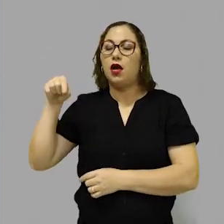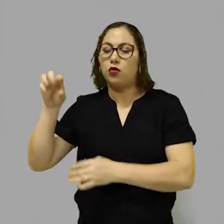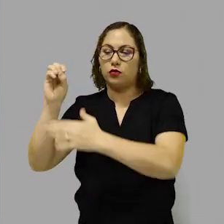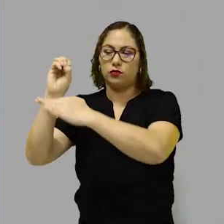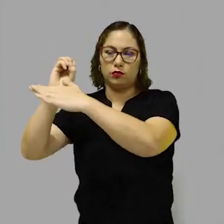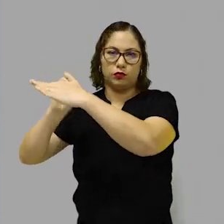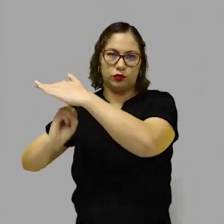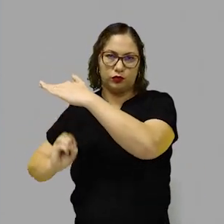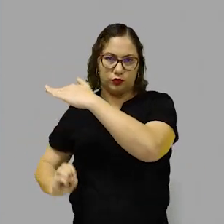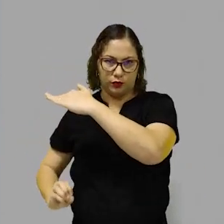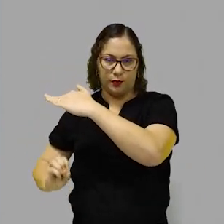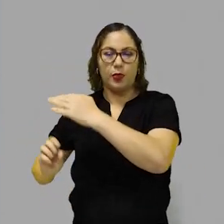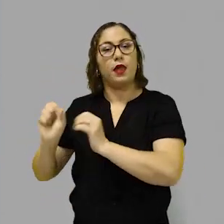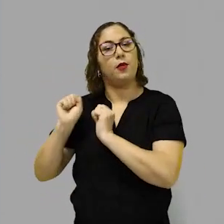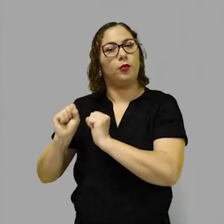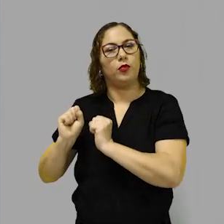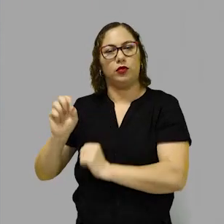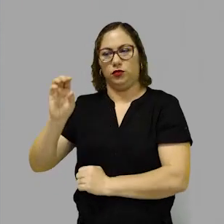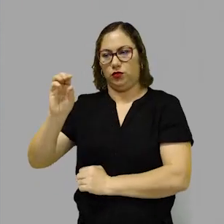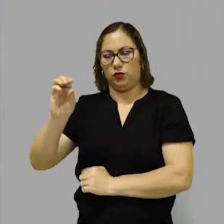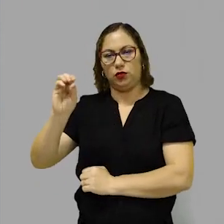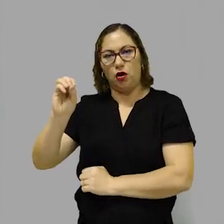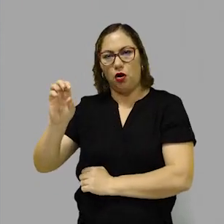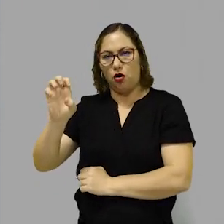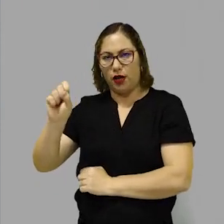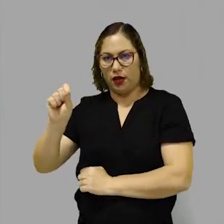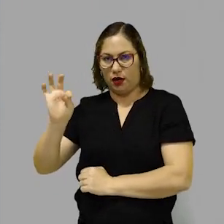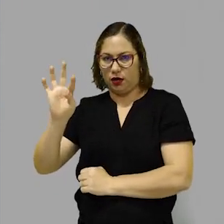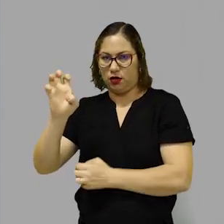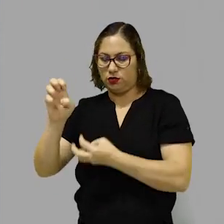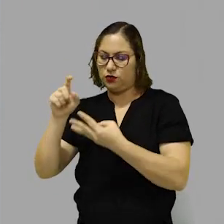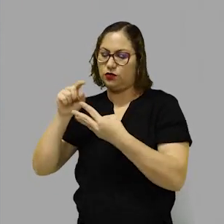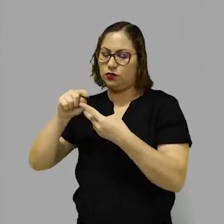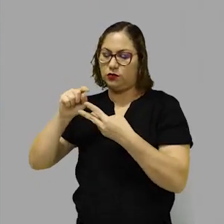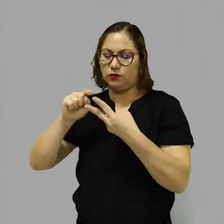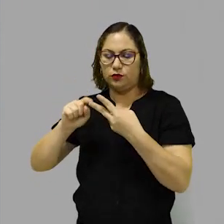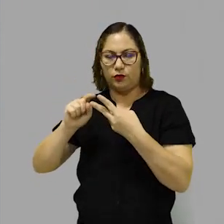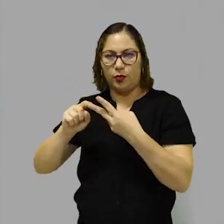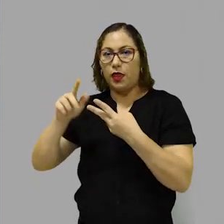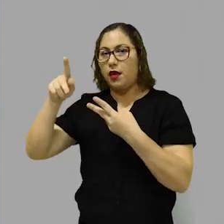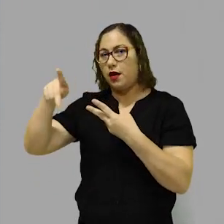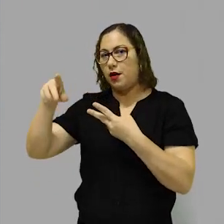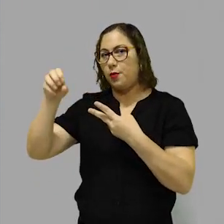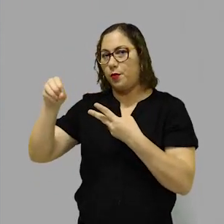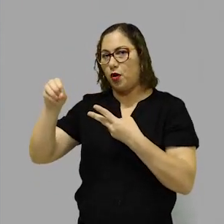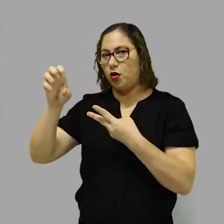se põe, pode ser chamado de poente ou